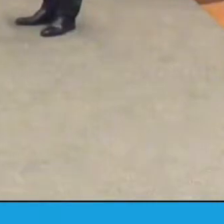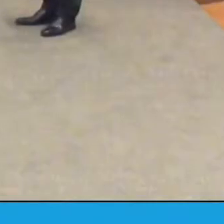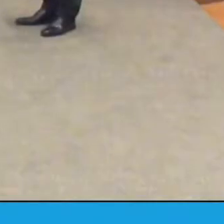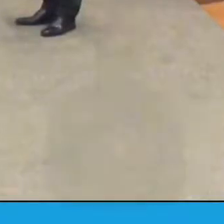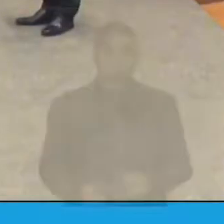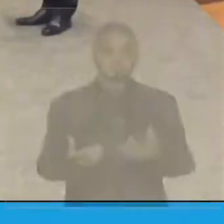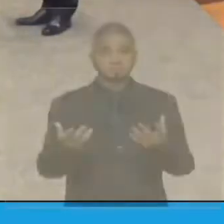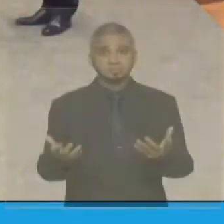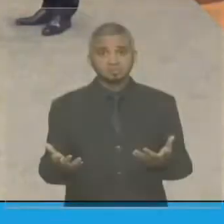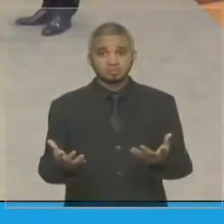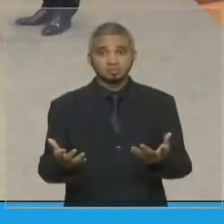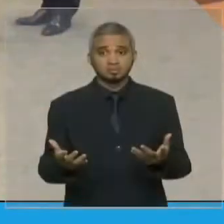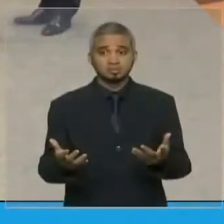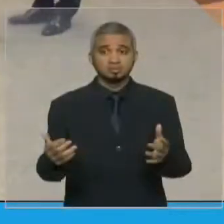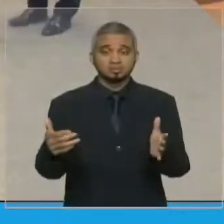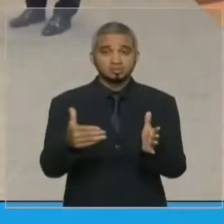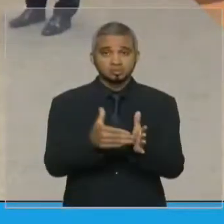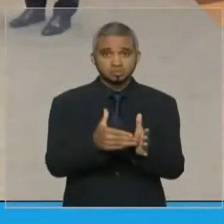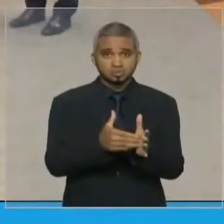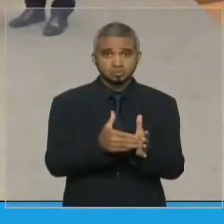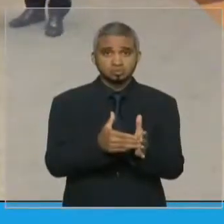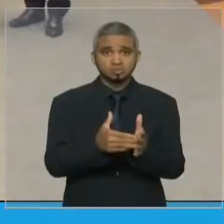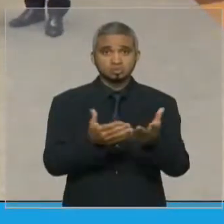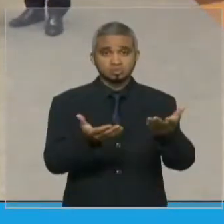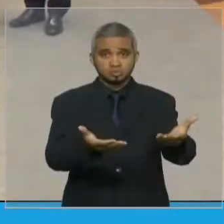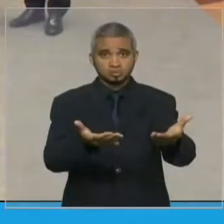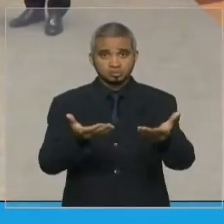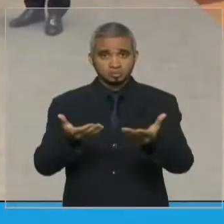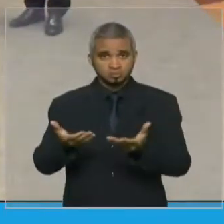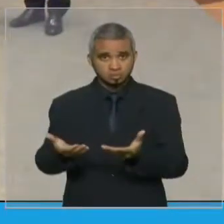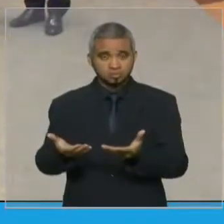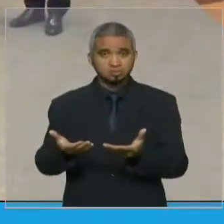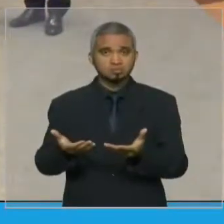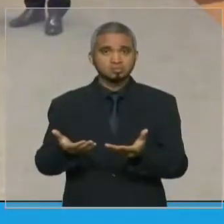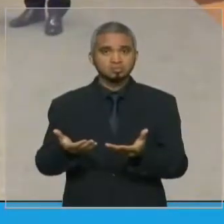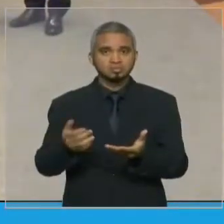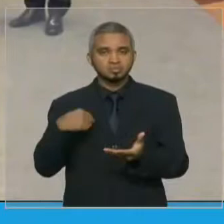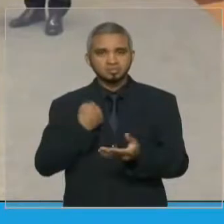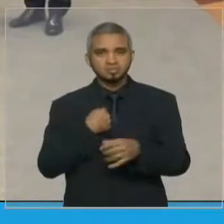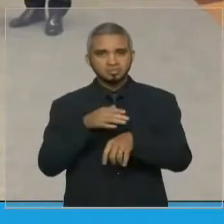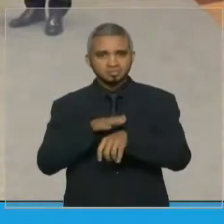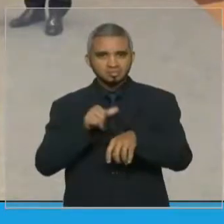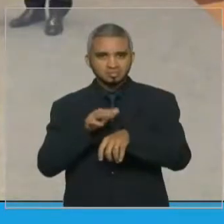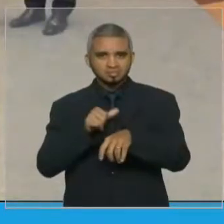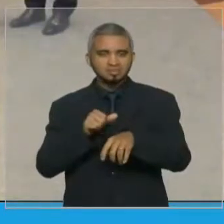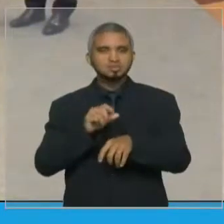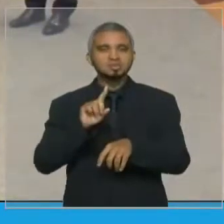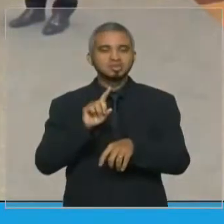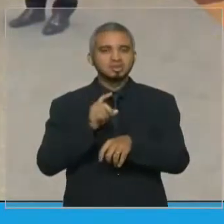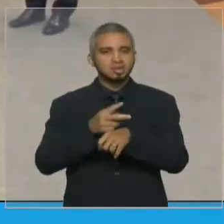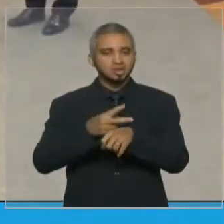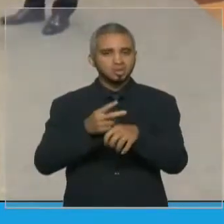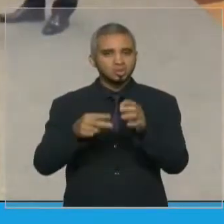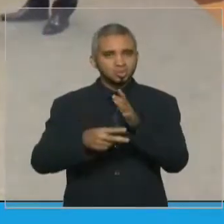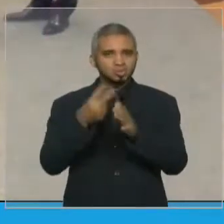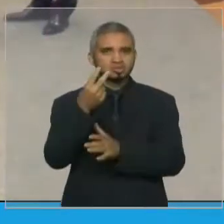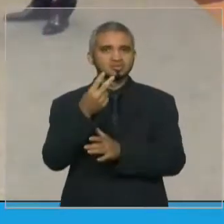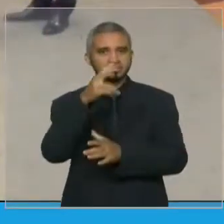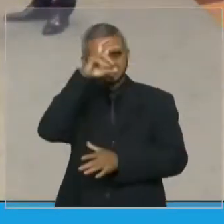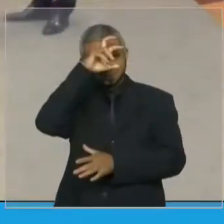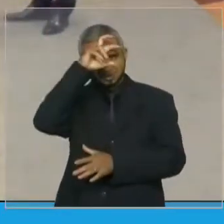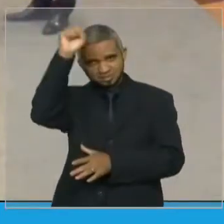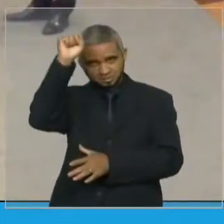Bem, por último, vou chamar a gente está apelidando ele agora de bicampeão, né? Porque ele foi um dos